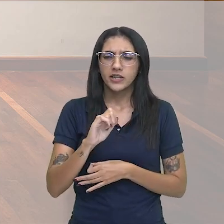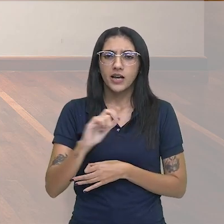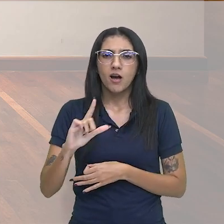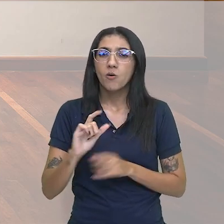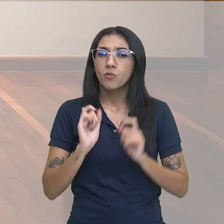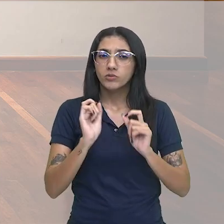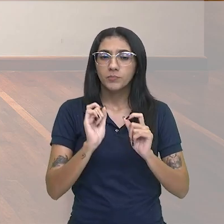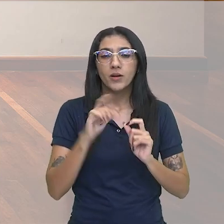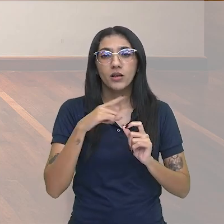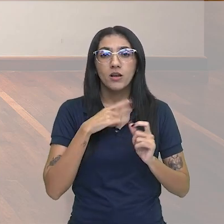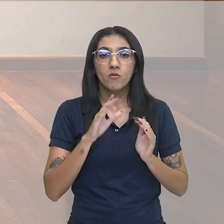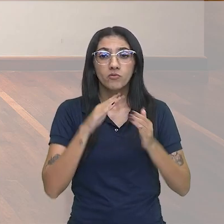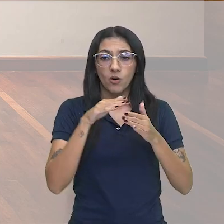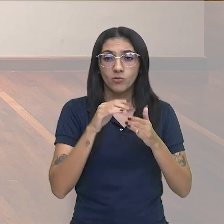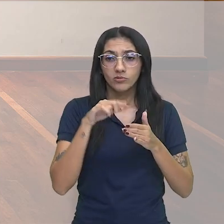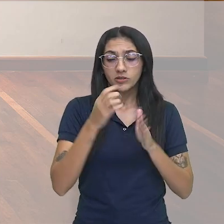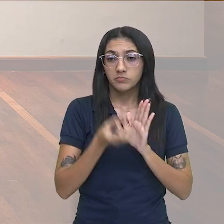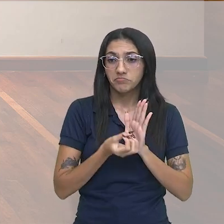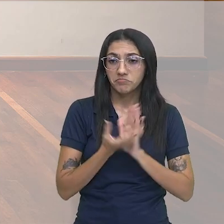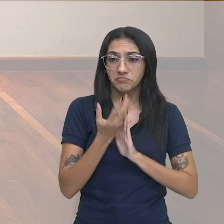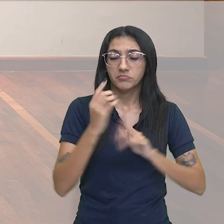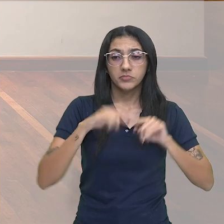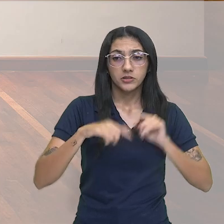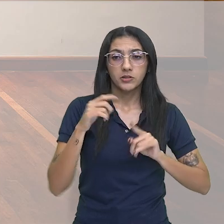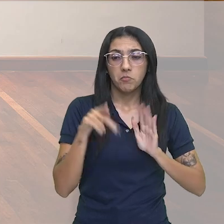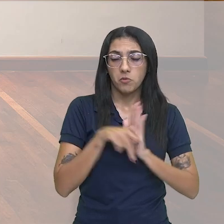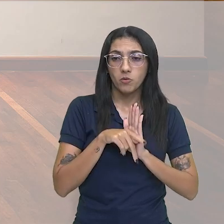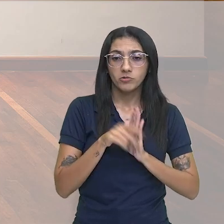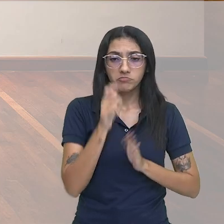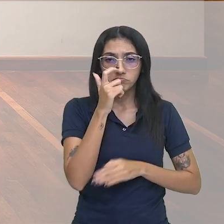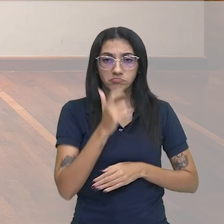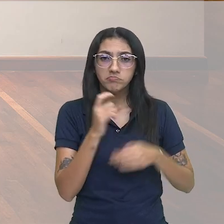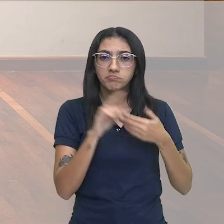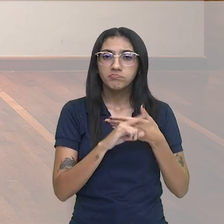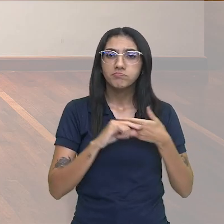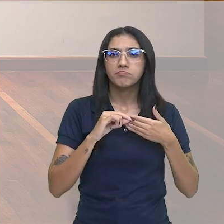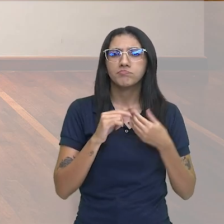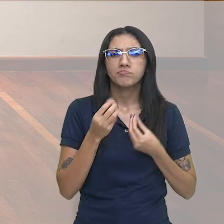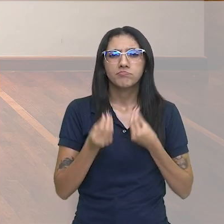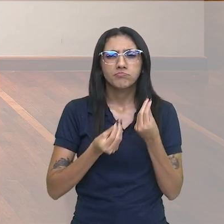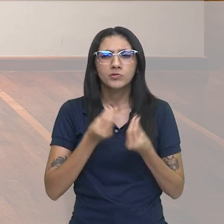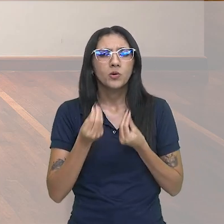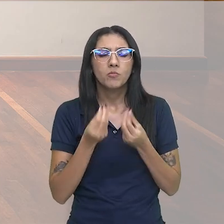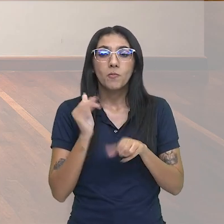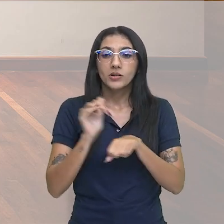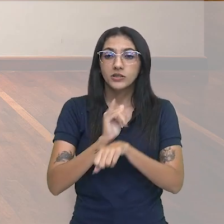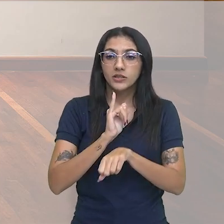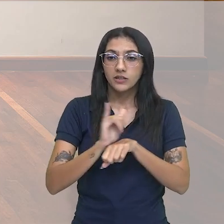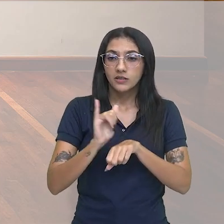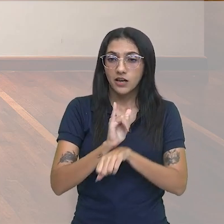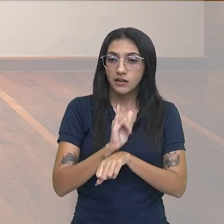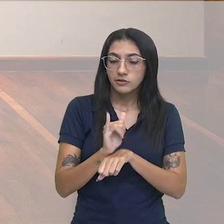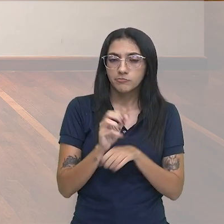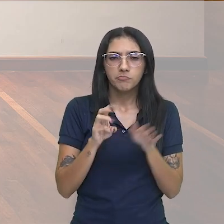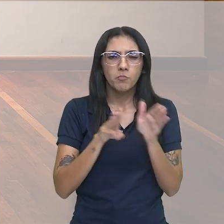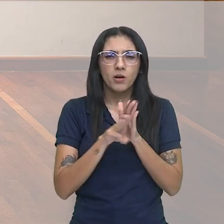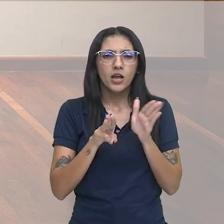instrumento, né, criado pelo pesquisador, isto é, um mecanismo de análise